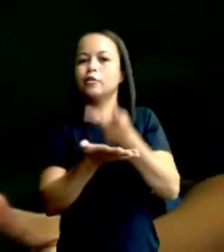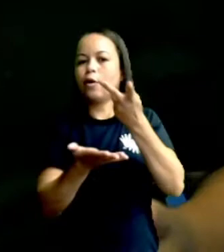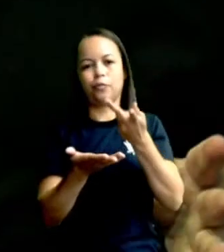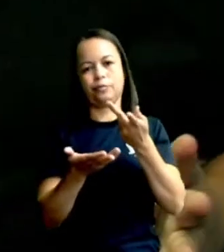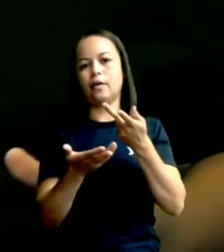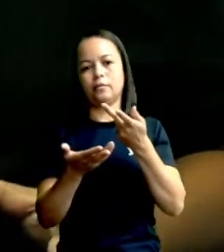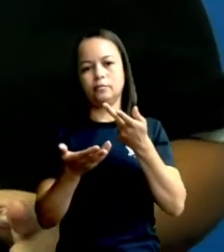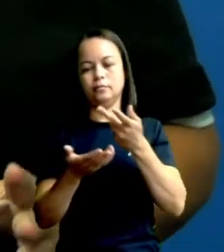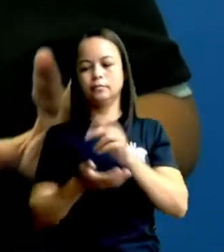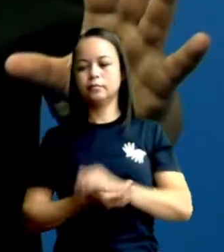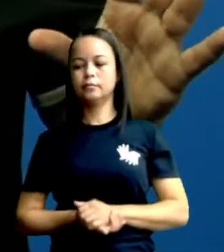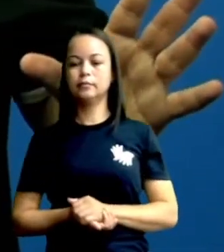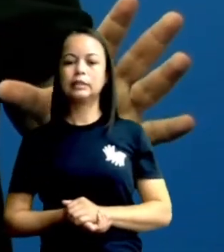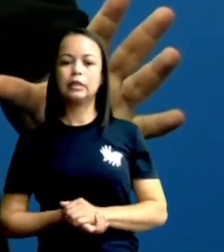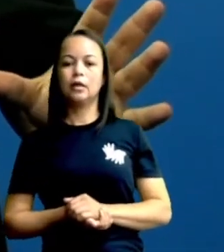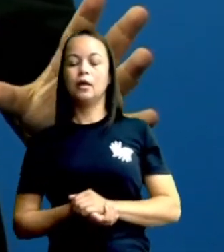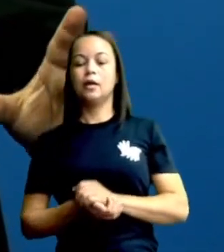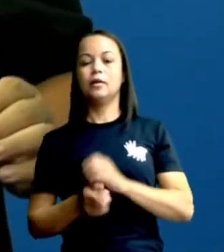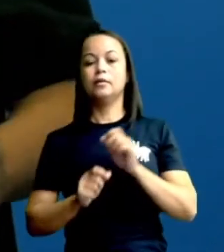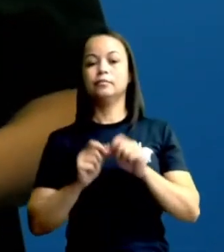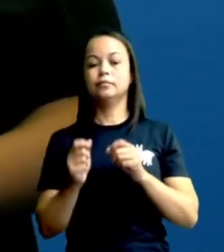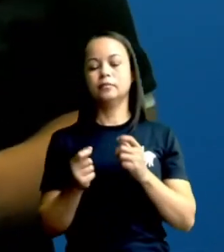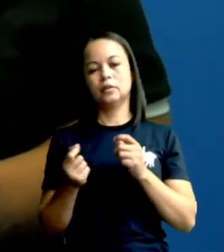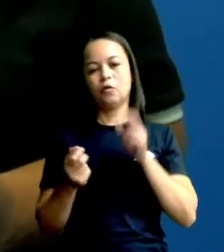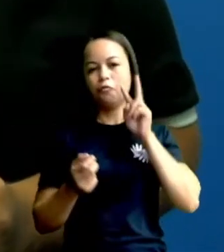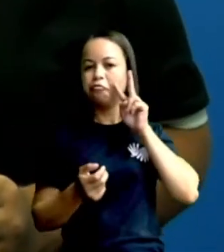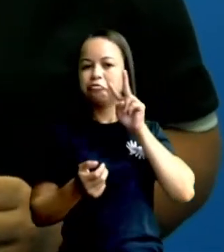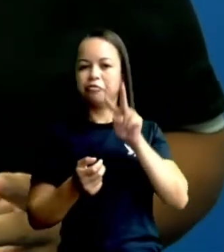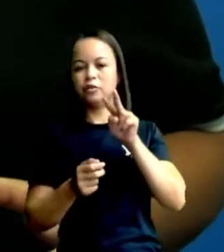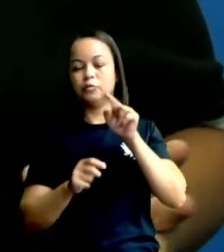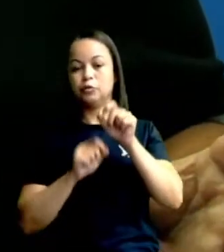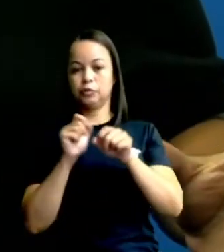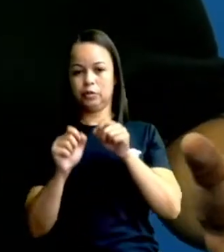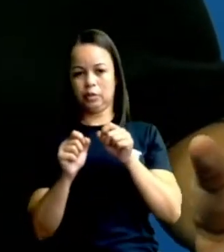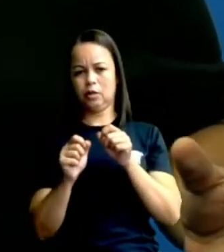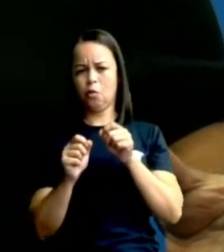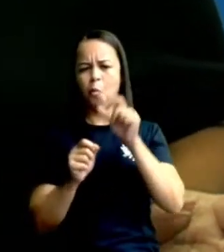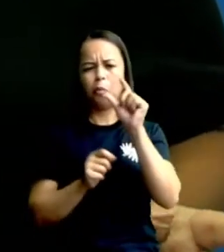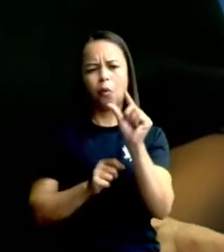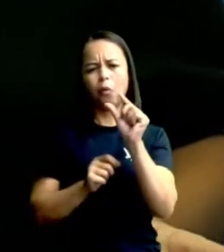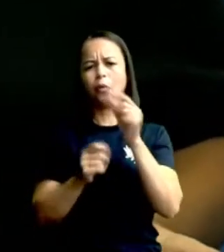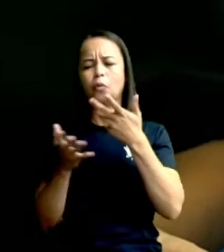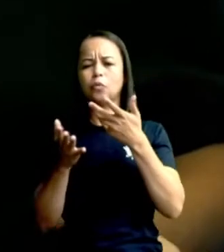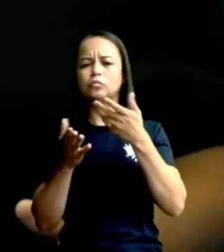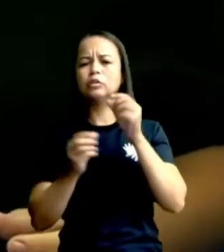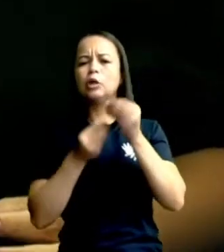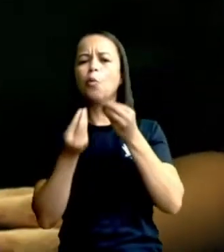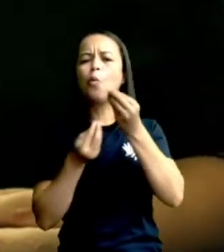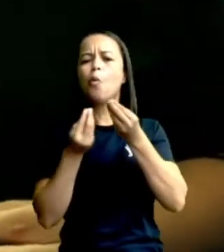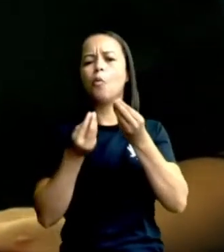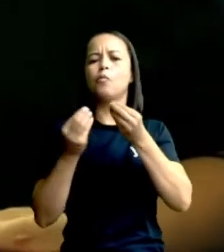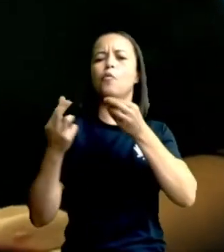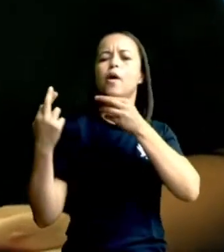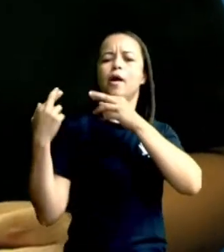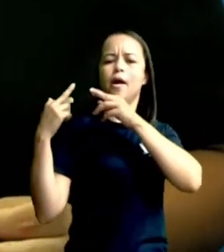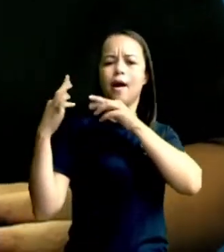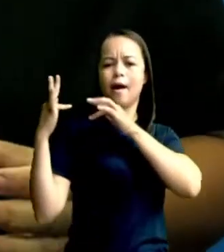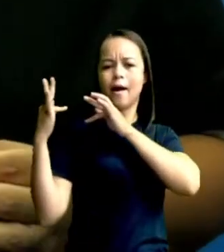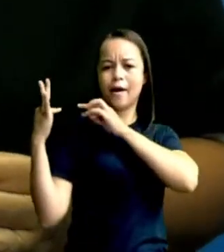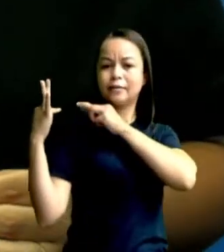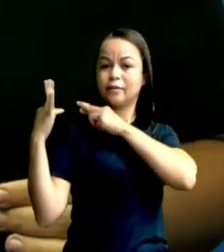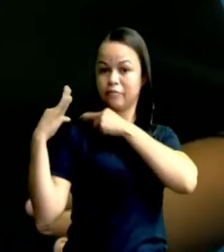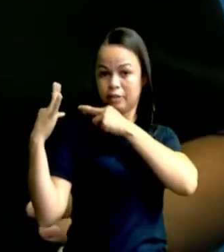para mim. Então, vimos aqui um pouco da definição de verbo e vamos